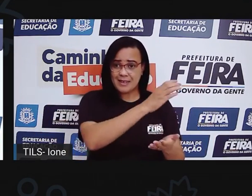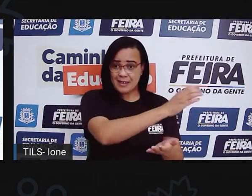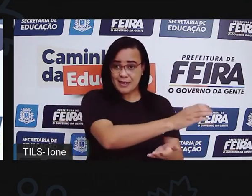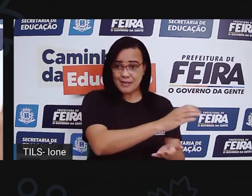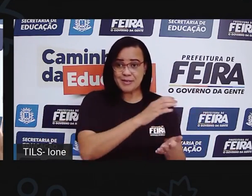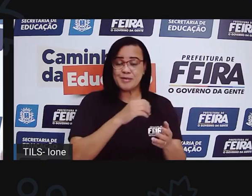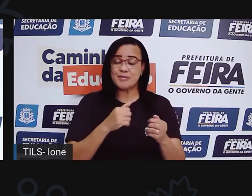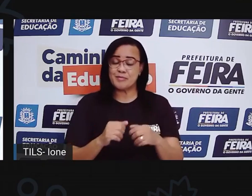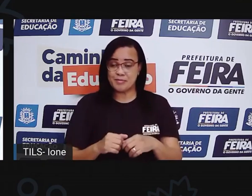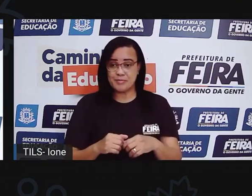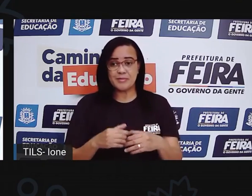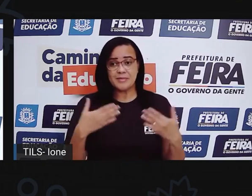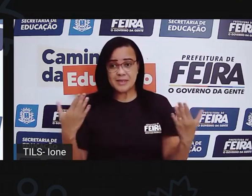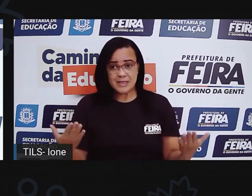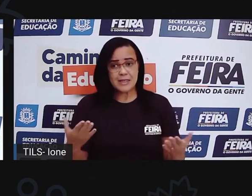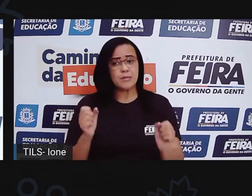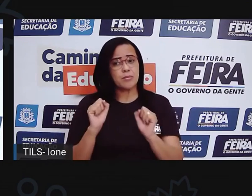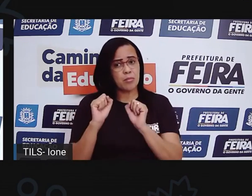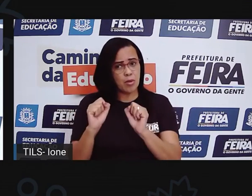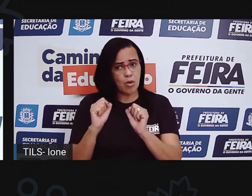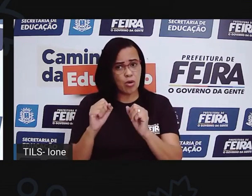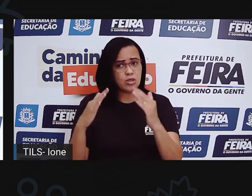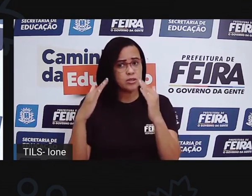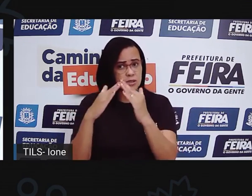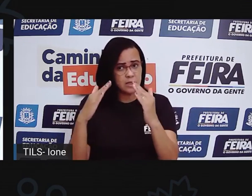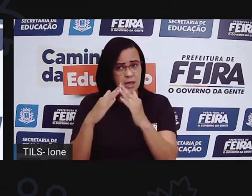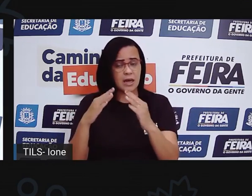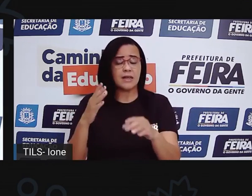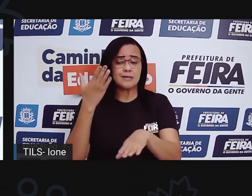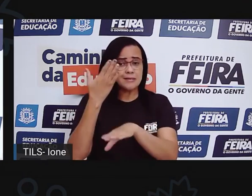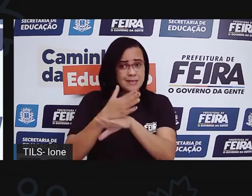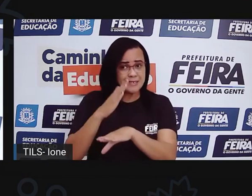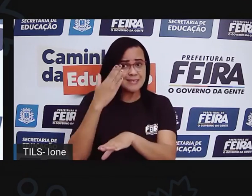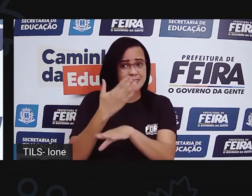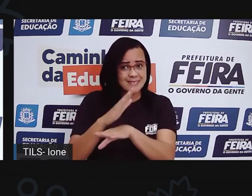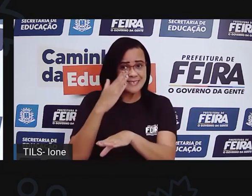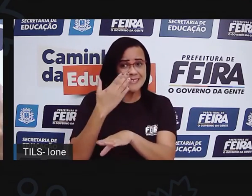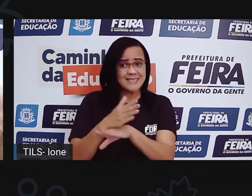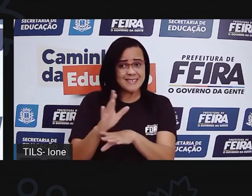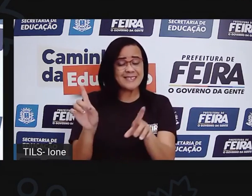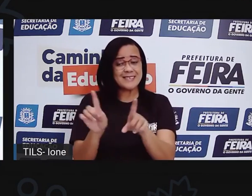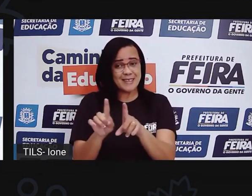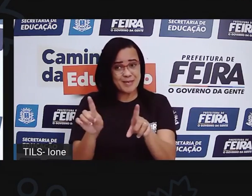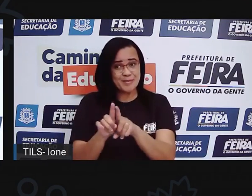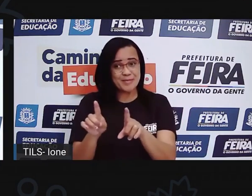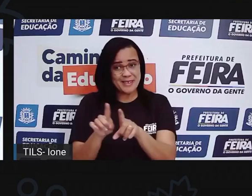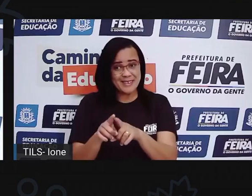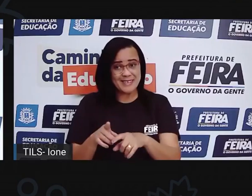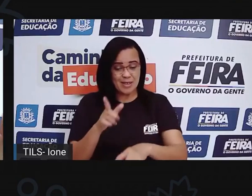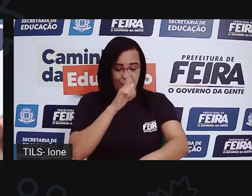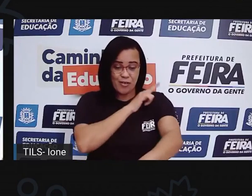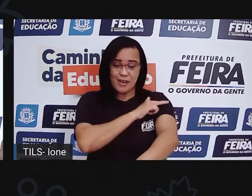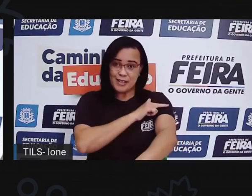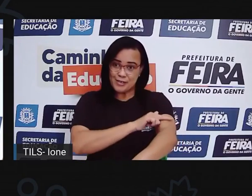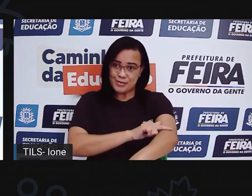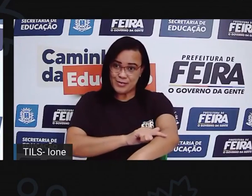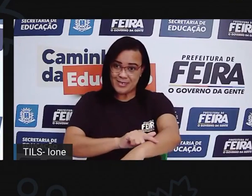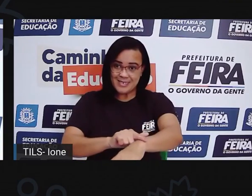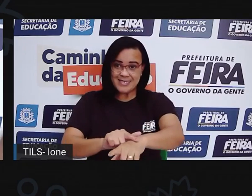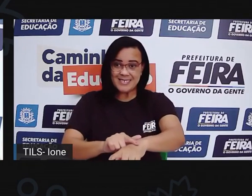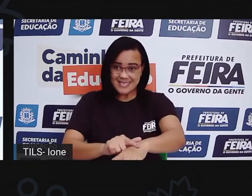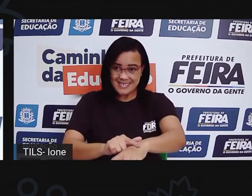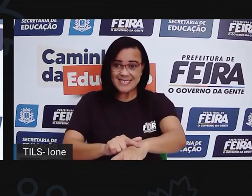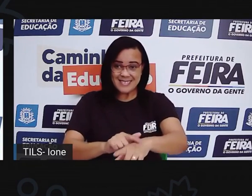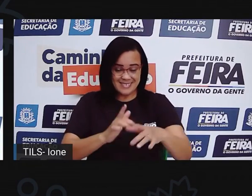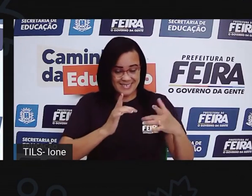você começar a praticar isso em casa, né? Então, o primeiro lugar que a gente vai ser gentil, né? Vai ser solidário, vai ser